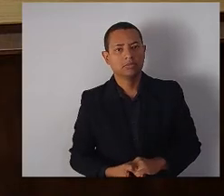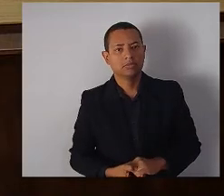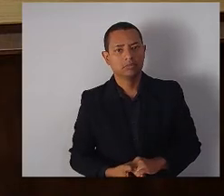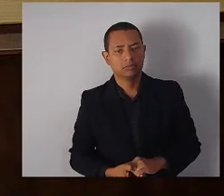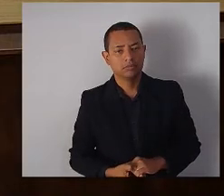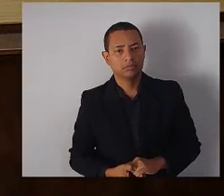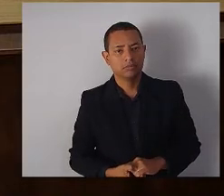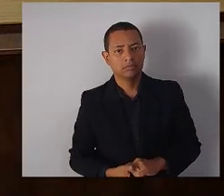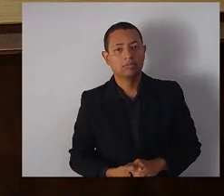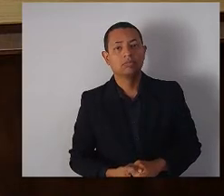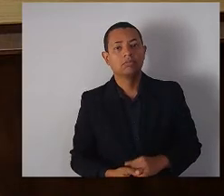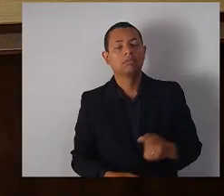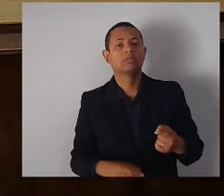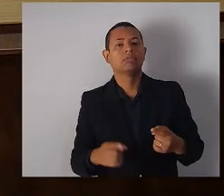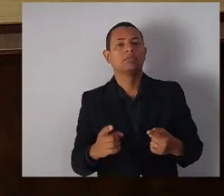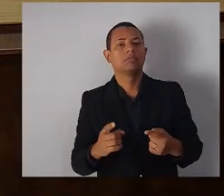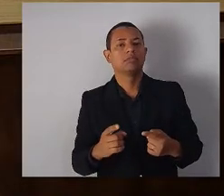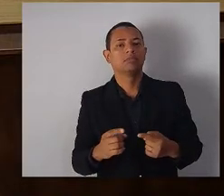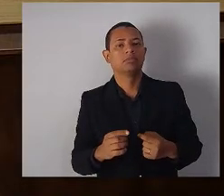Da FAMED,